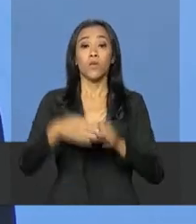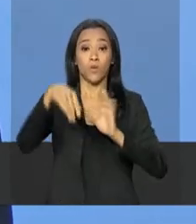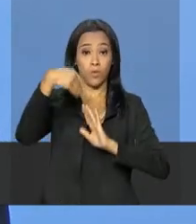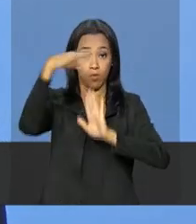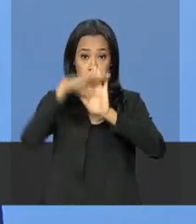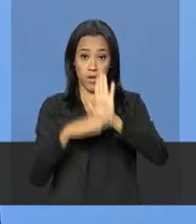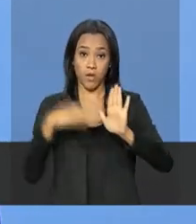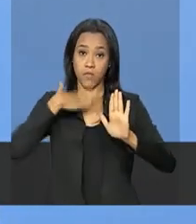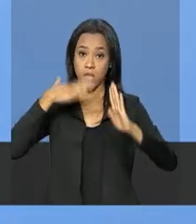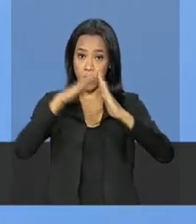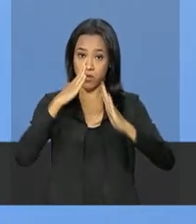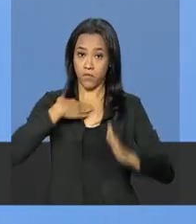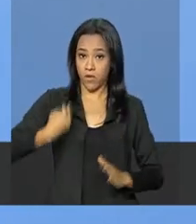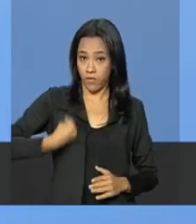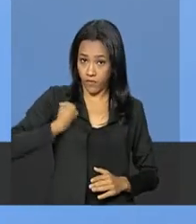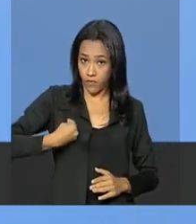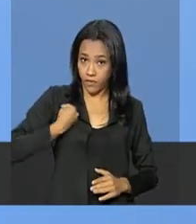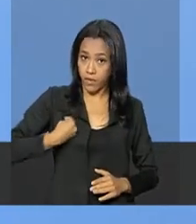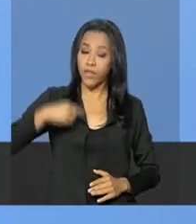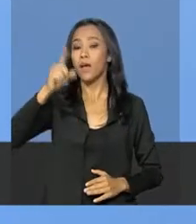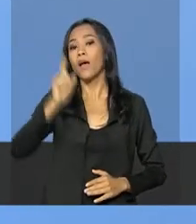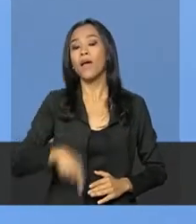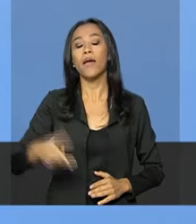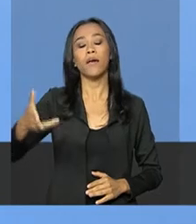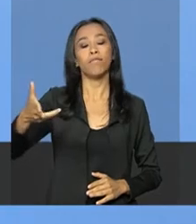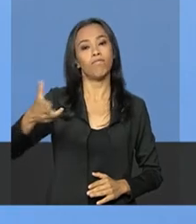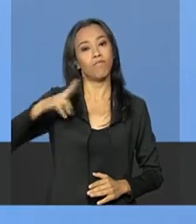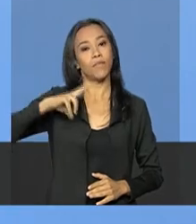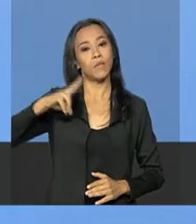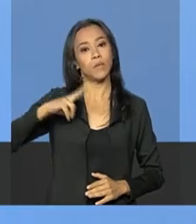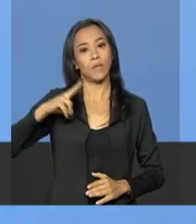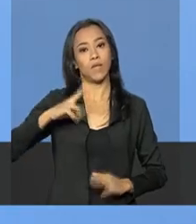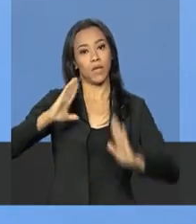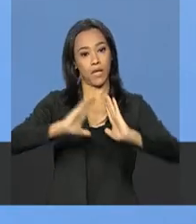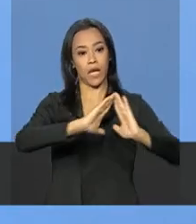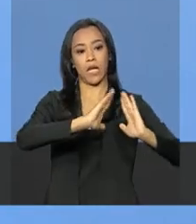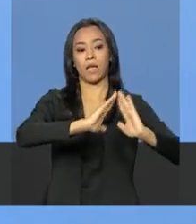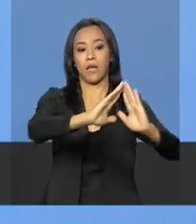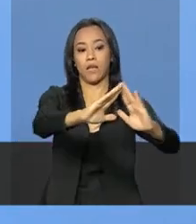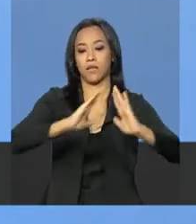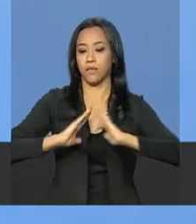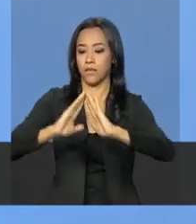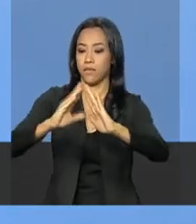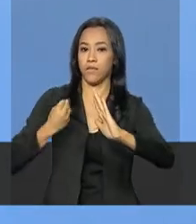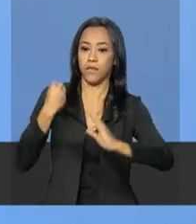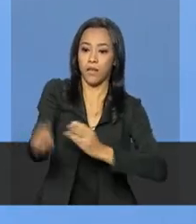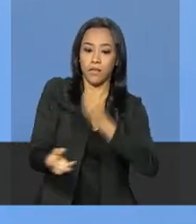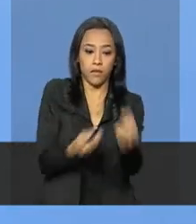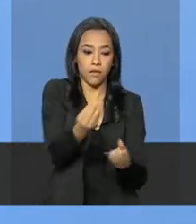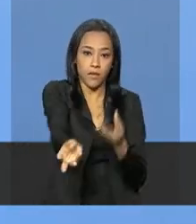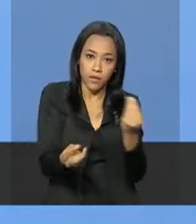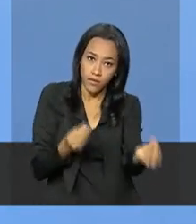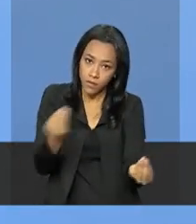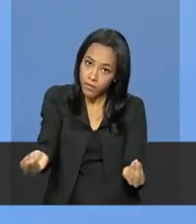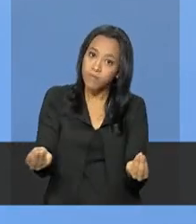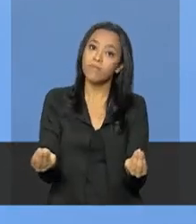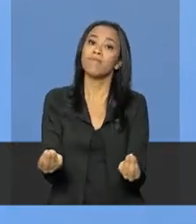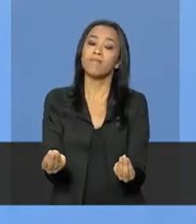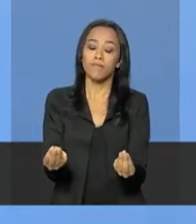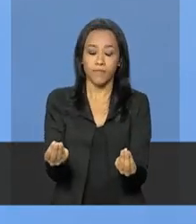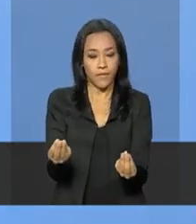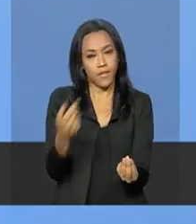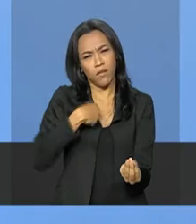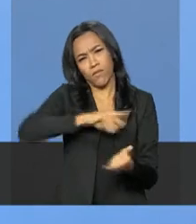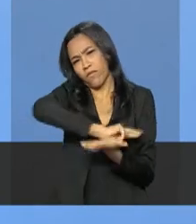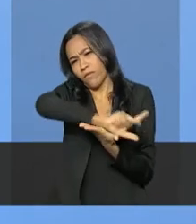interessante é uma coisa individualizada então você acaba nas várias nova york nas várias viagens